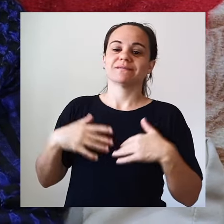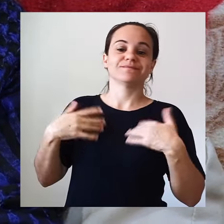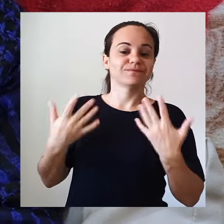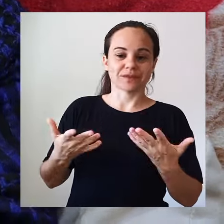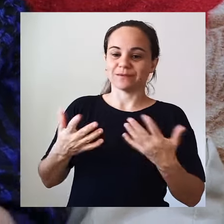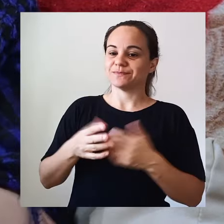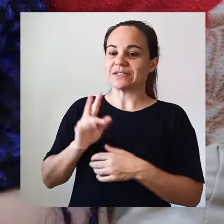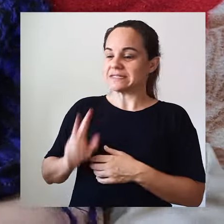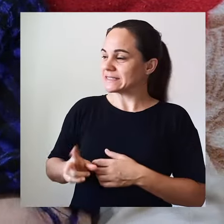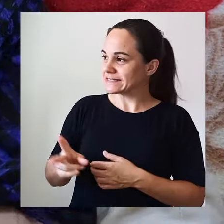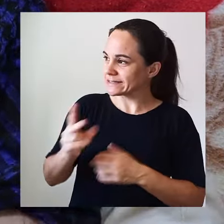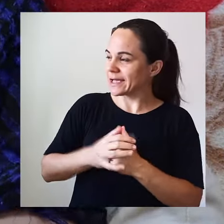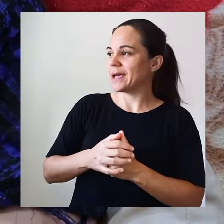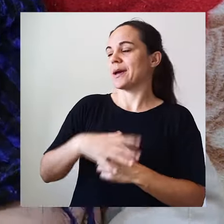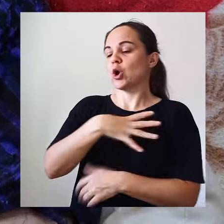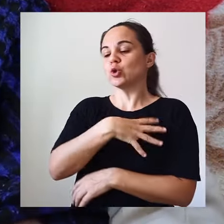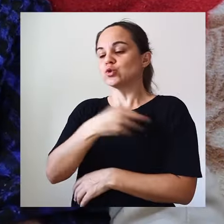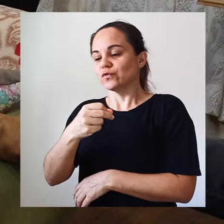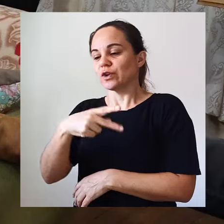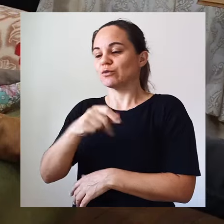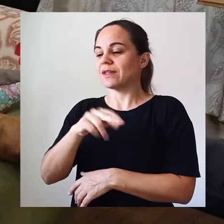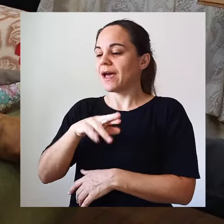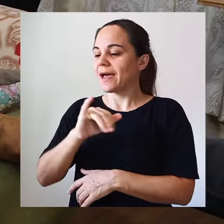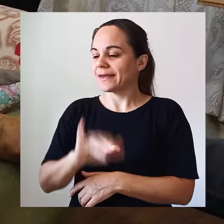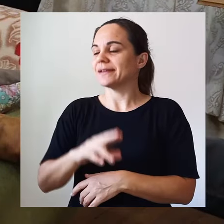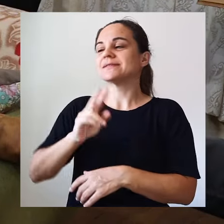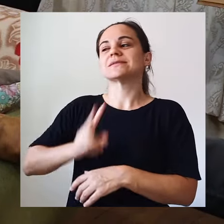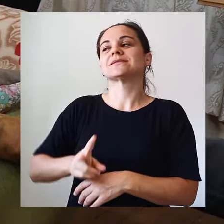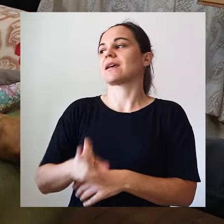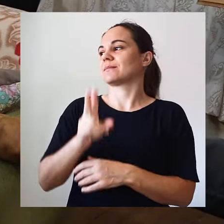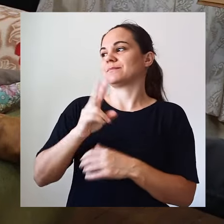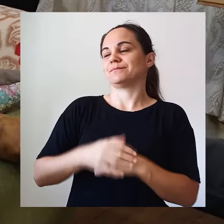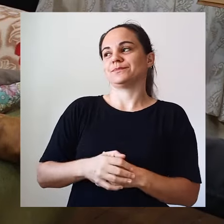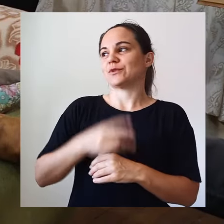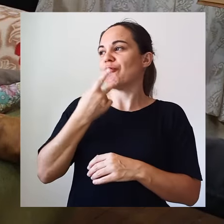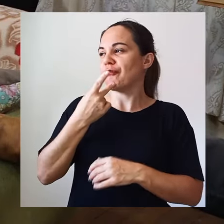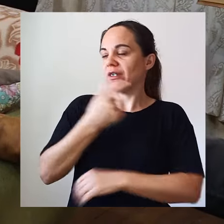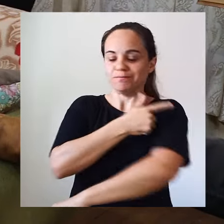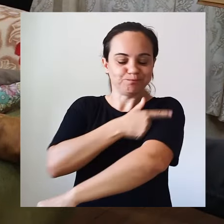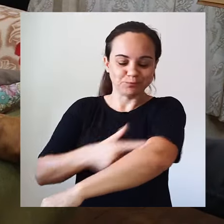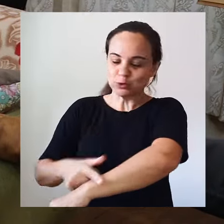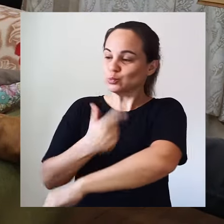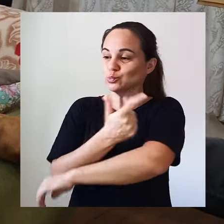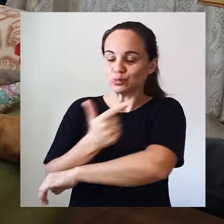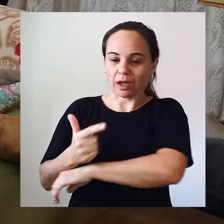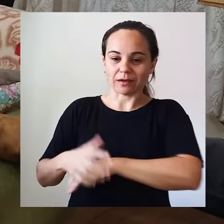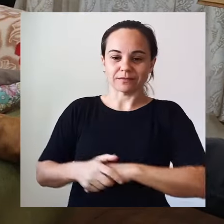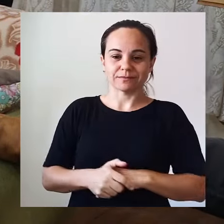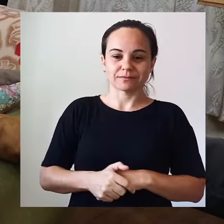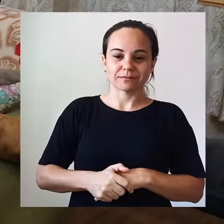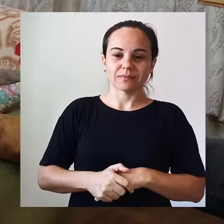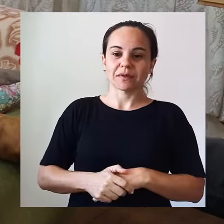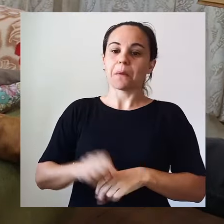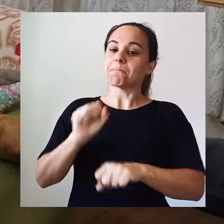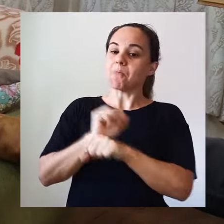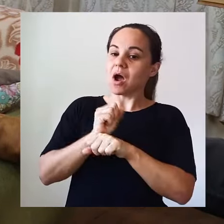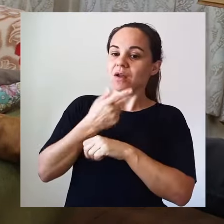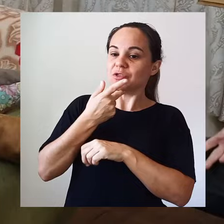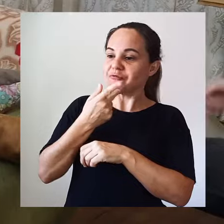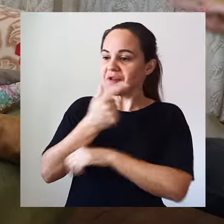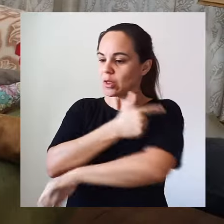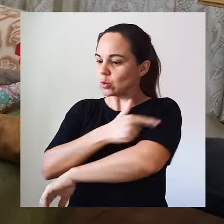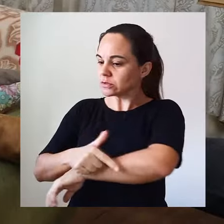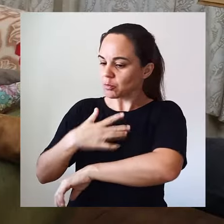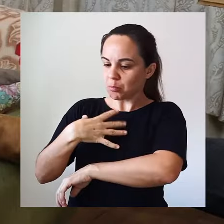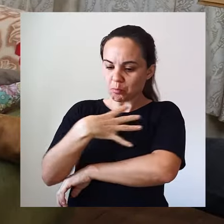Nair. Sempre. Um bocudo. Querida, pare de falar dos meus filhos, tá? Porque uma hora